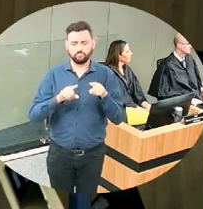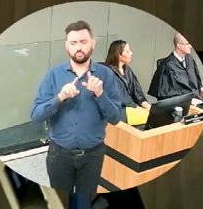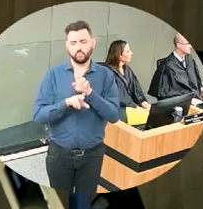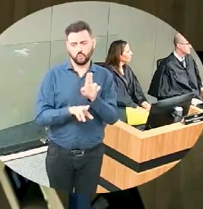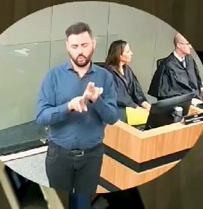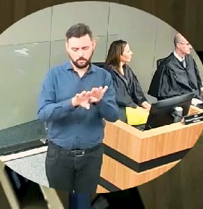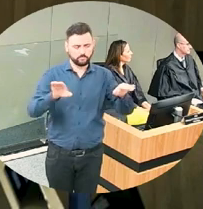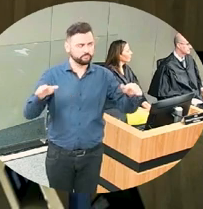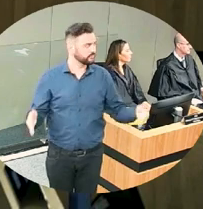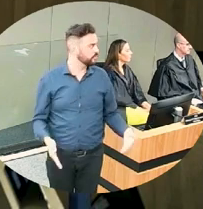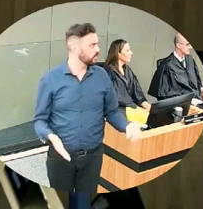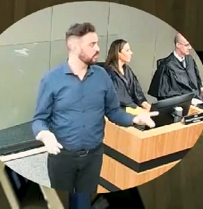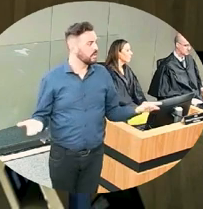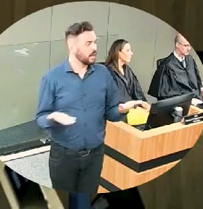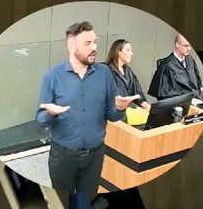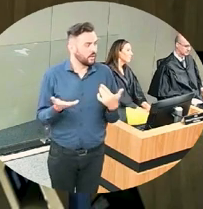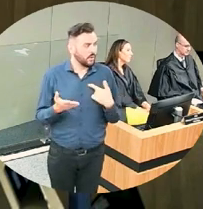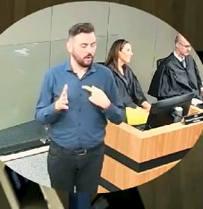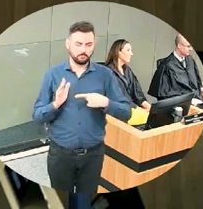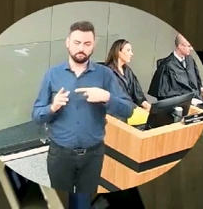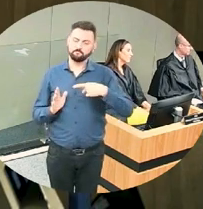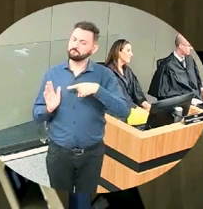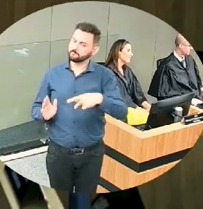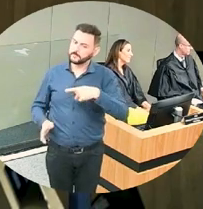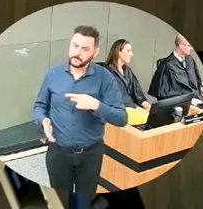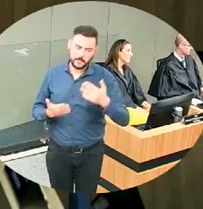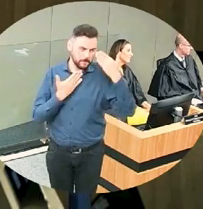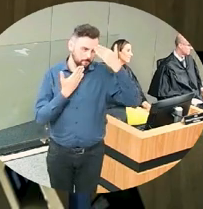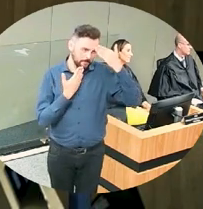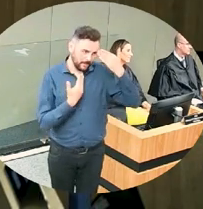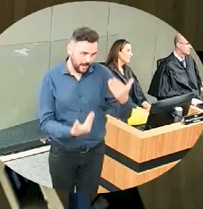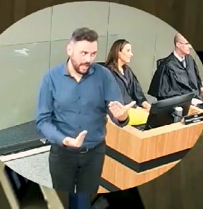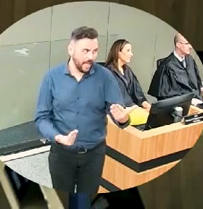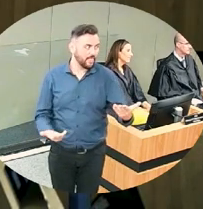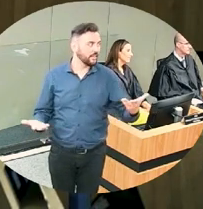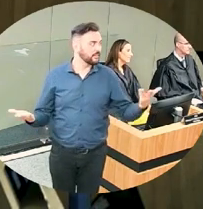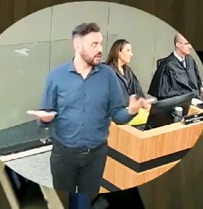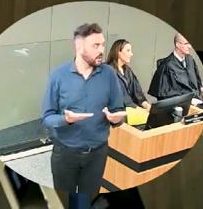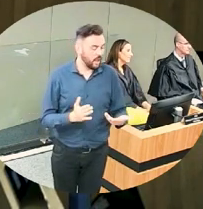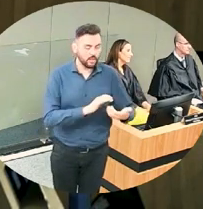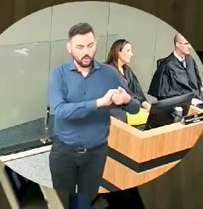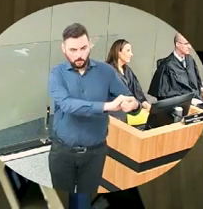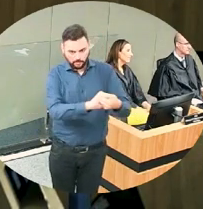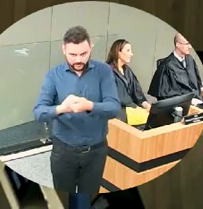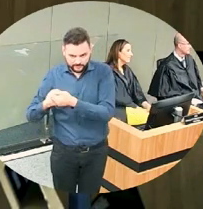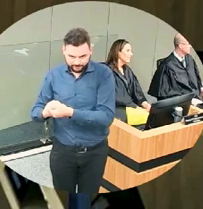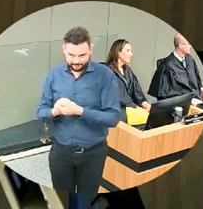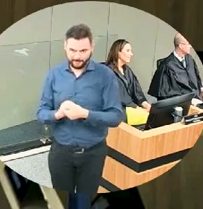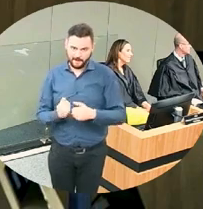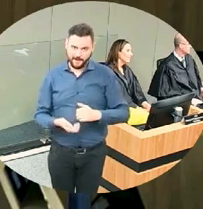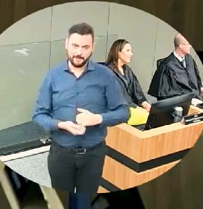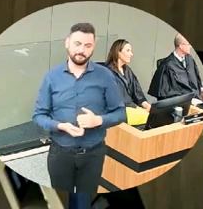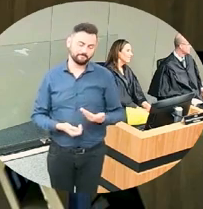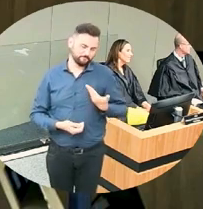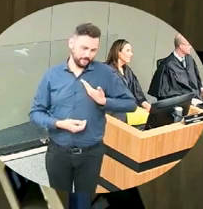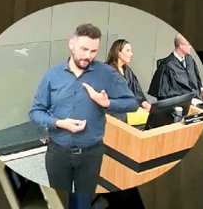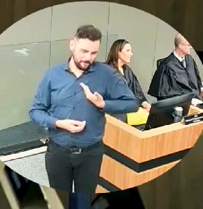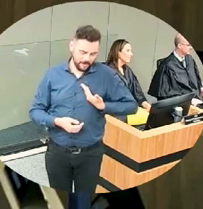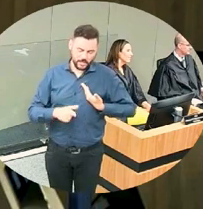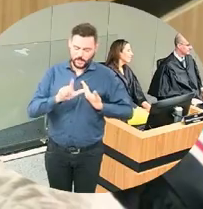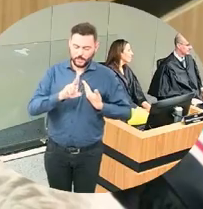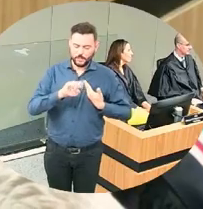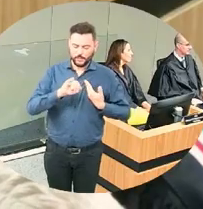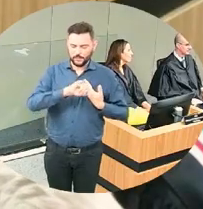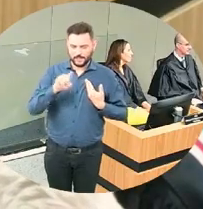corte Obrigado Presidente gostaria inicialmente de cumprimentar a meu dileto amigo Alexandre